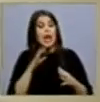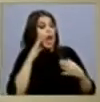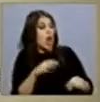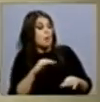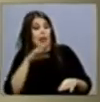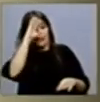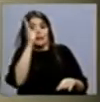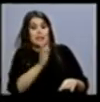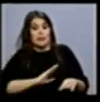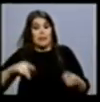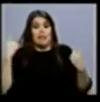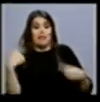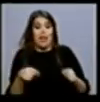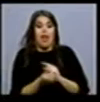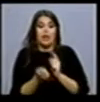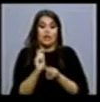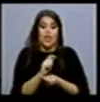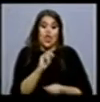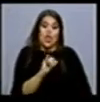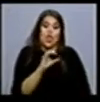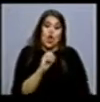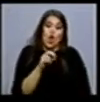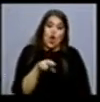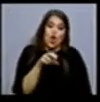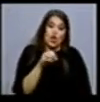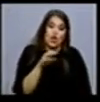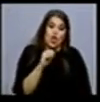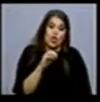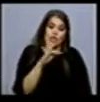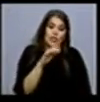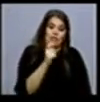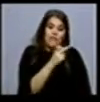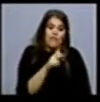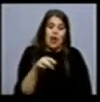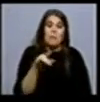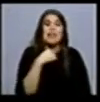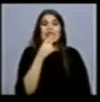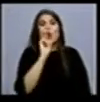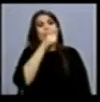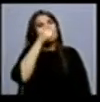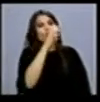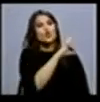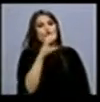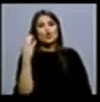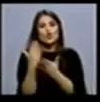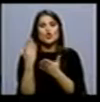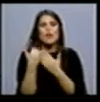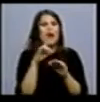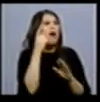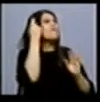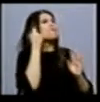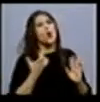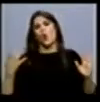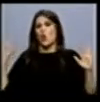espera que houvesse alterações na ionosfera de Saturno. Mas o que dizem estes cientistas é que, mas isto não chega, não é